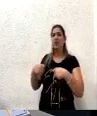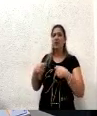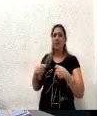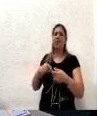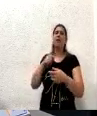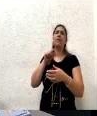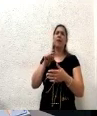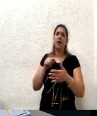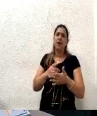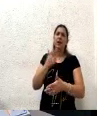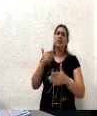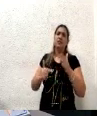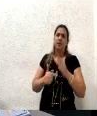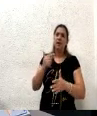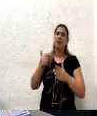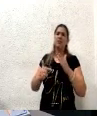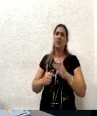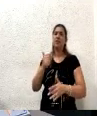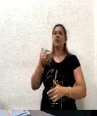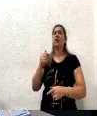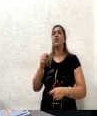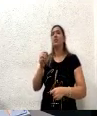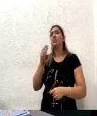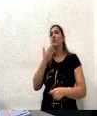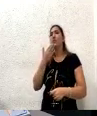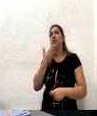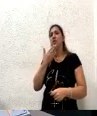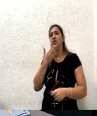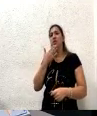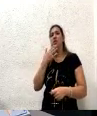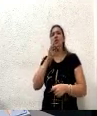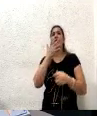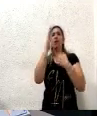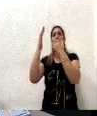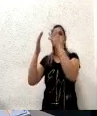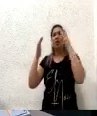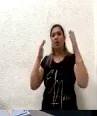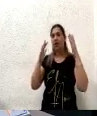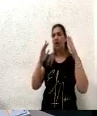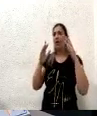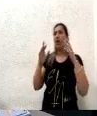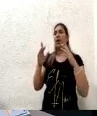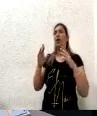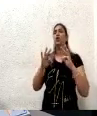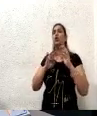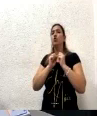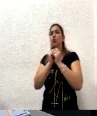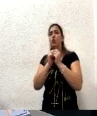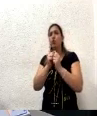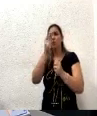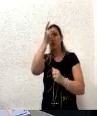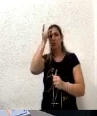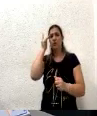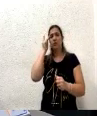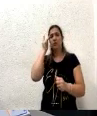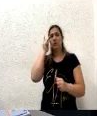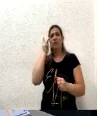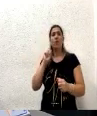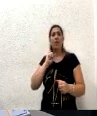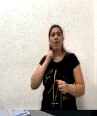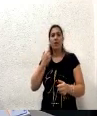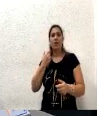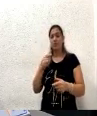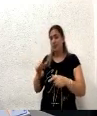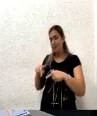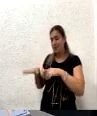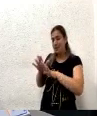centenas de vezes resolver, junto ao meio ambiente, junto ao pessoal do reciclar, enfim, não conseguimos